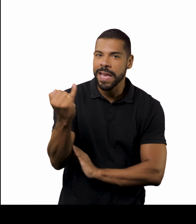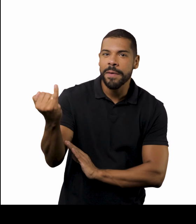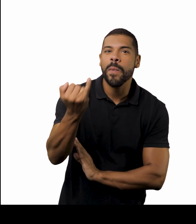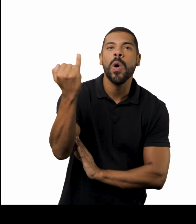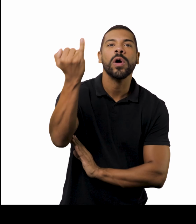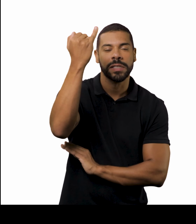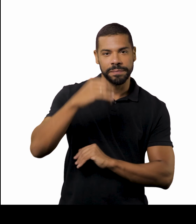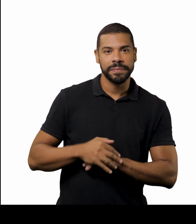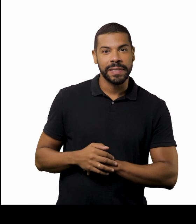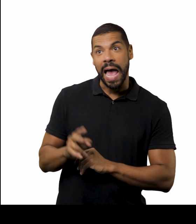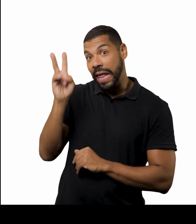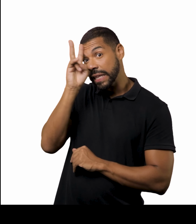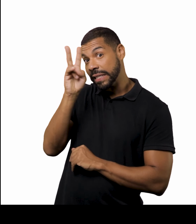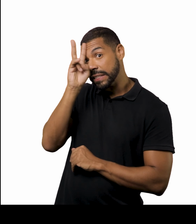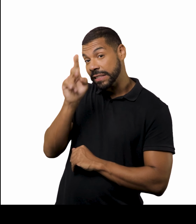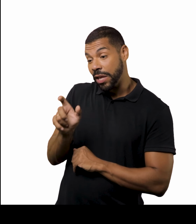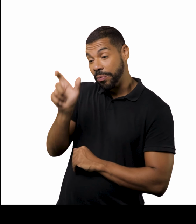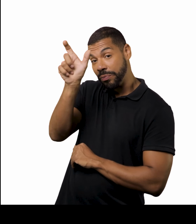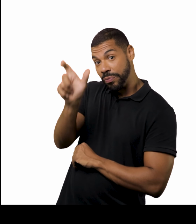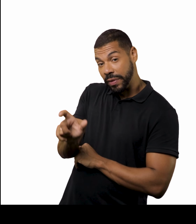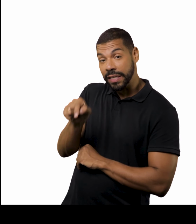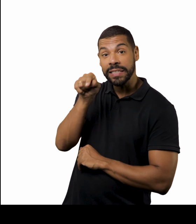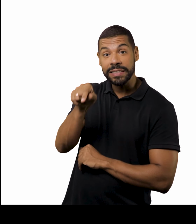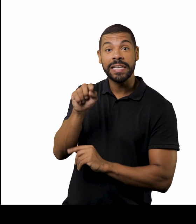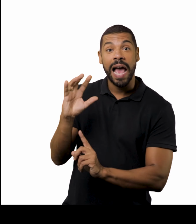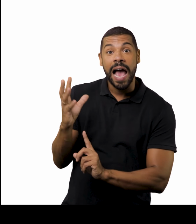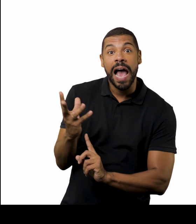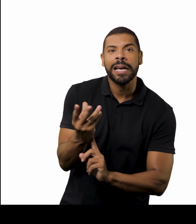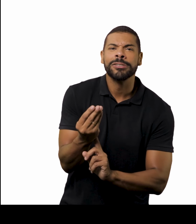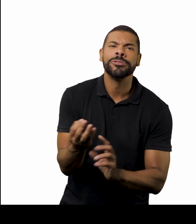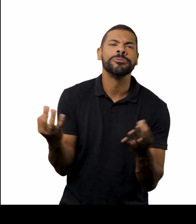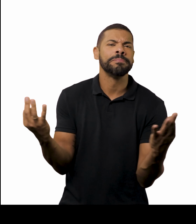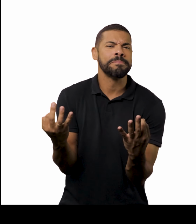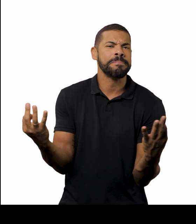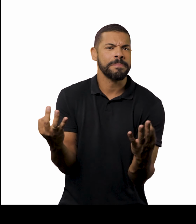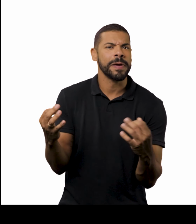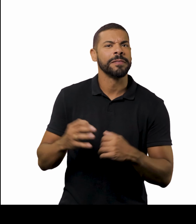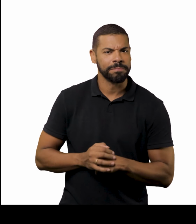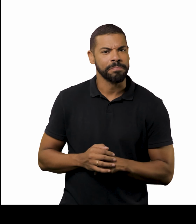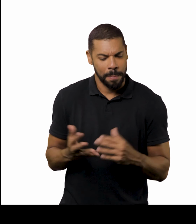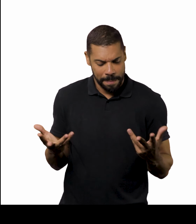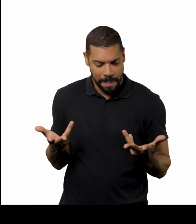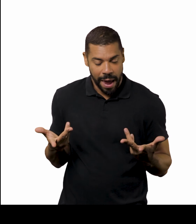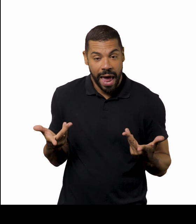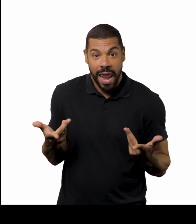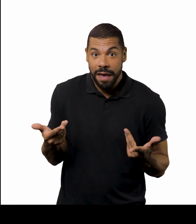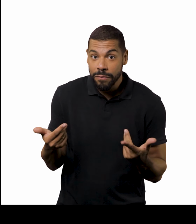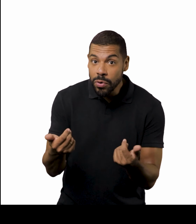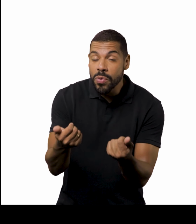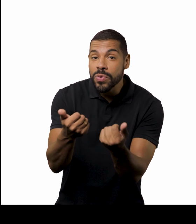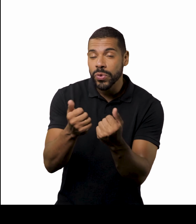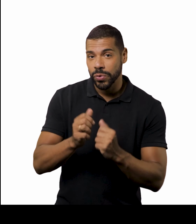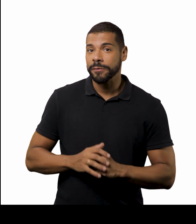a gente trazer a memória do Jaider como um artista incrível e fundamental do nosso